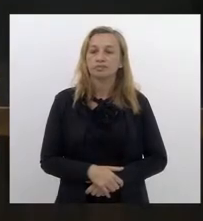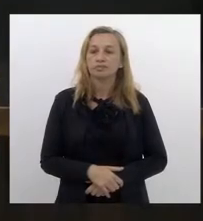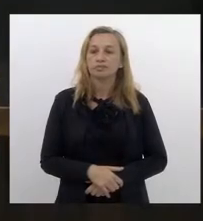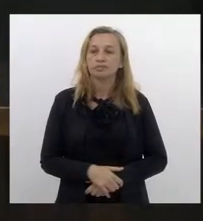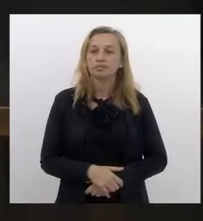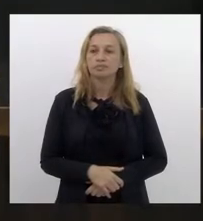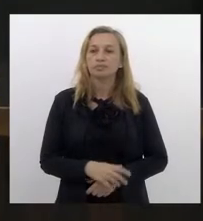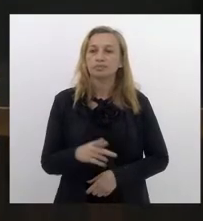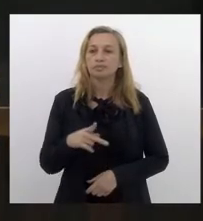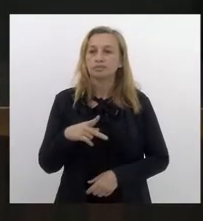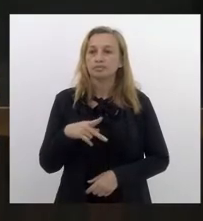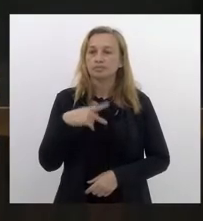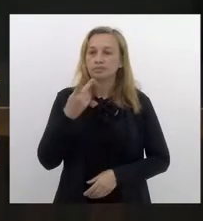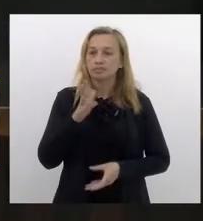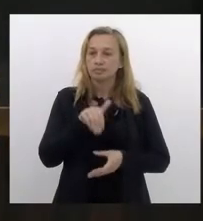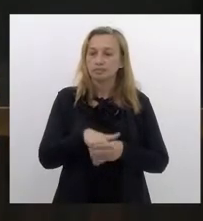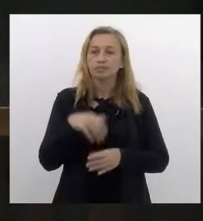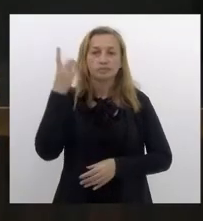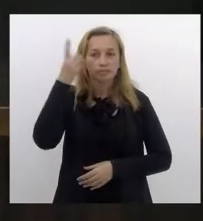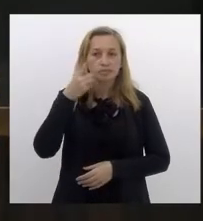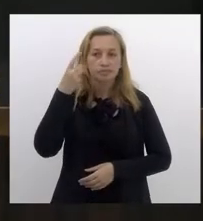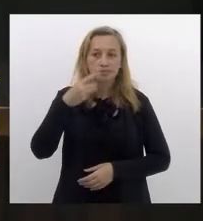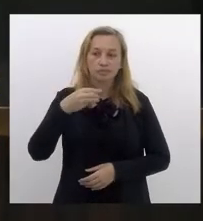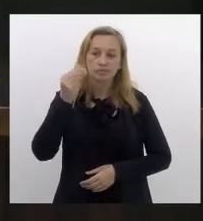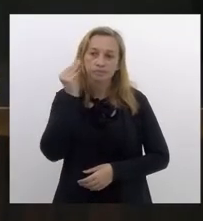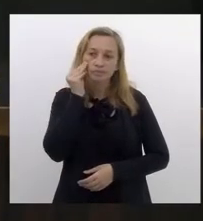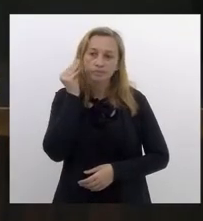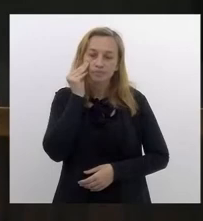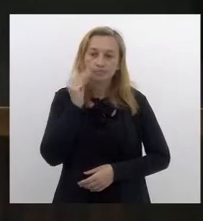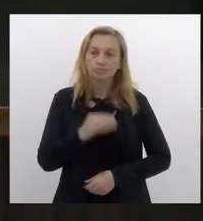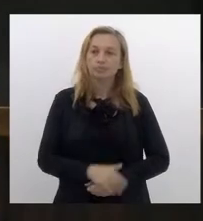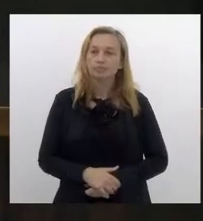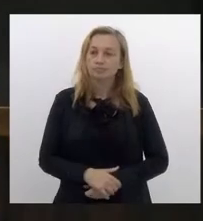Para a declaração de voto, deputada Mônica Francisco.